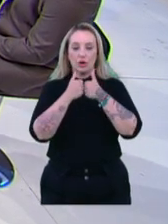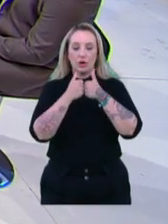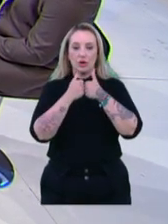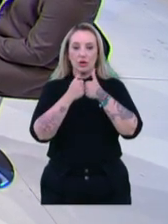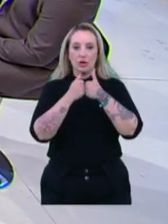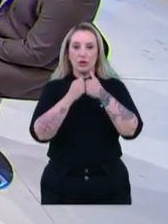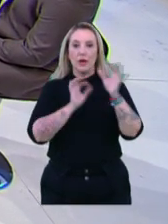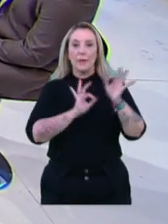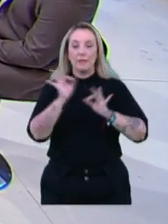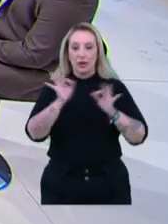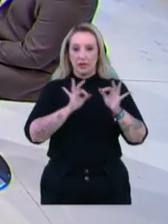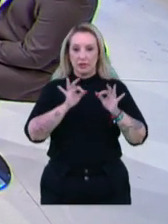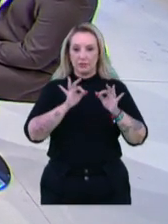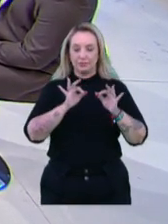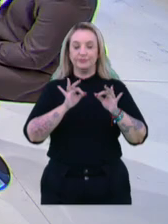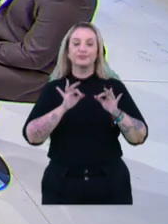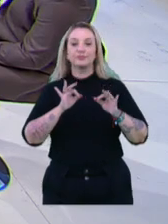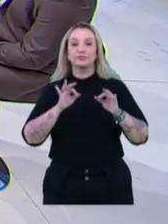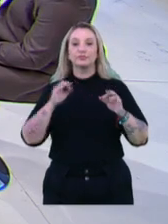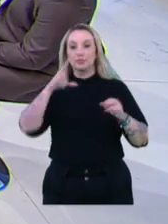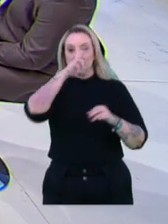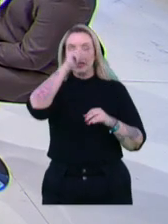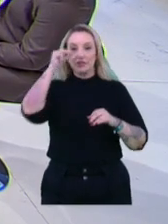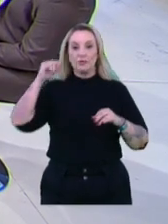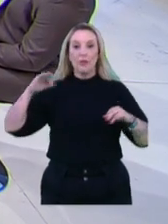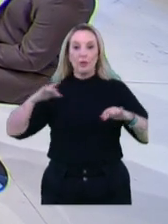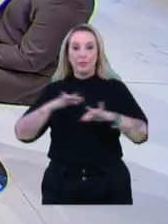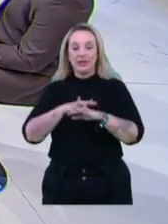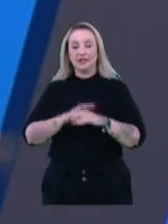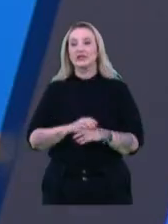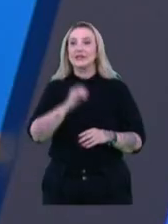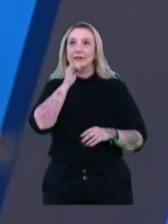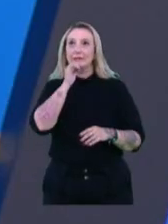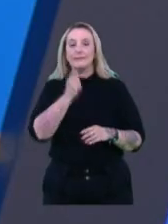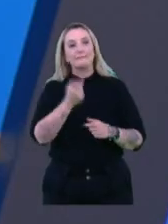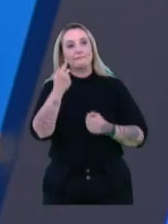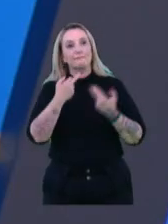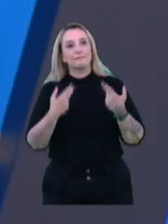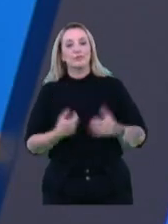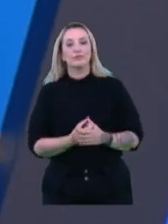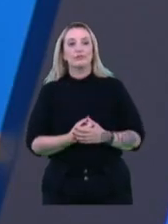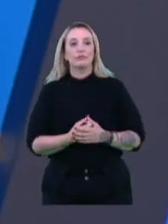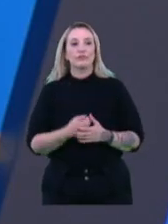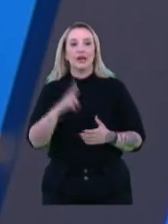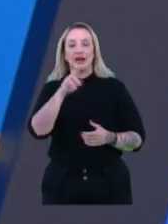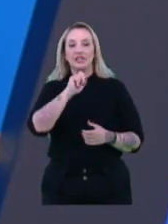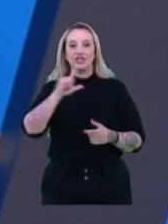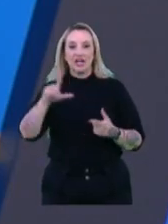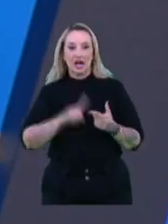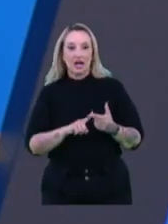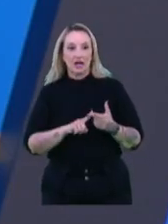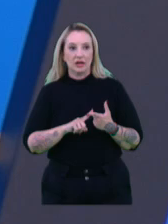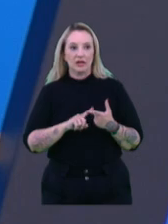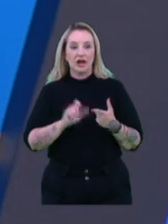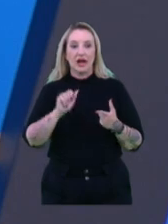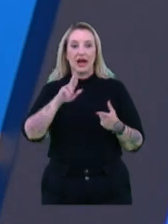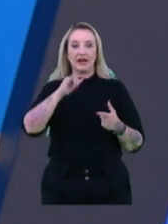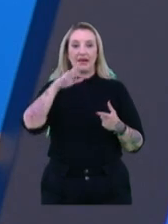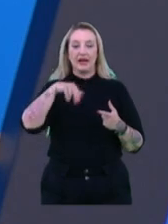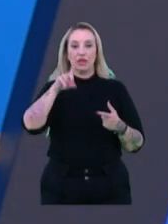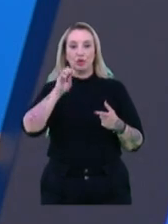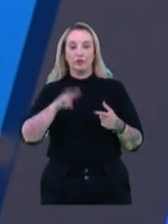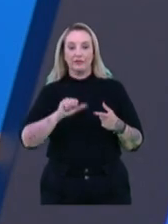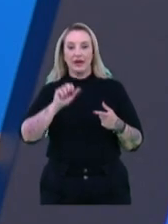previstos no plano Municipal de mobilidade ele não fez por exemplo citando alguns aqui Radial Leste Aricanduva